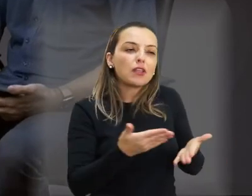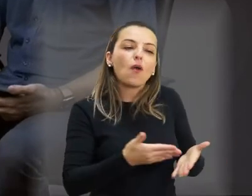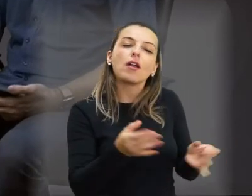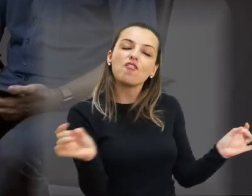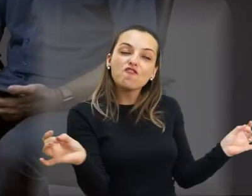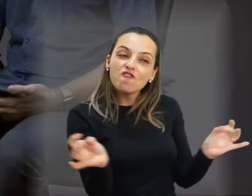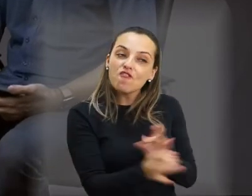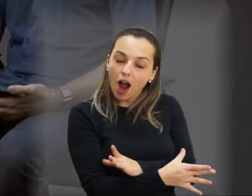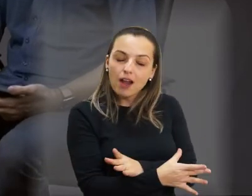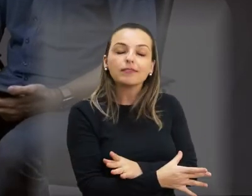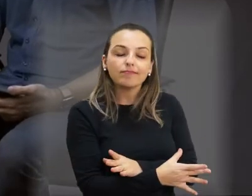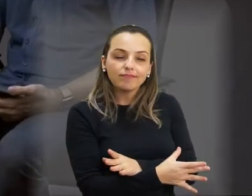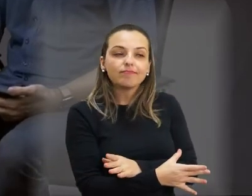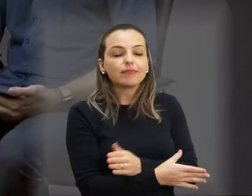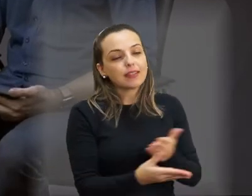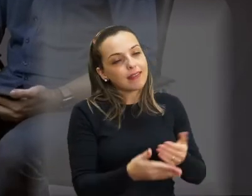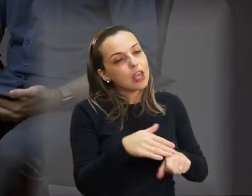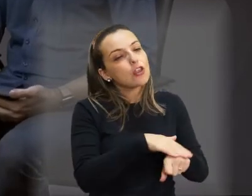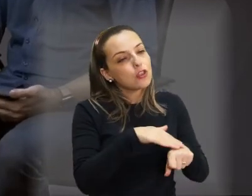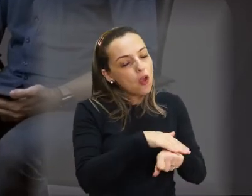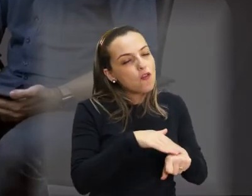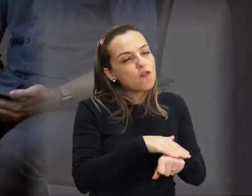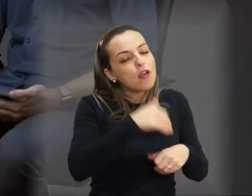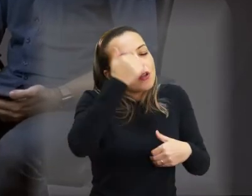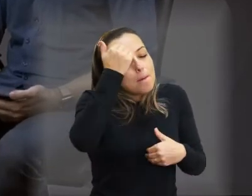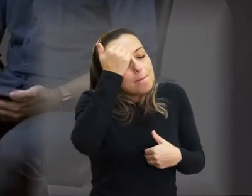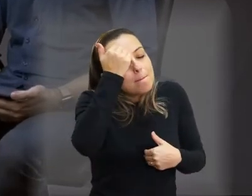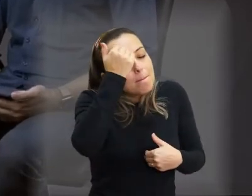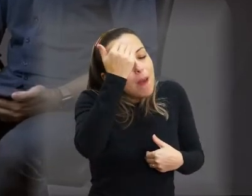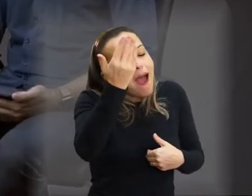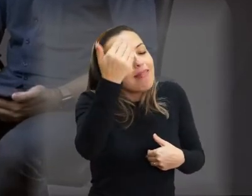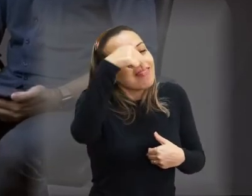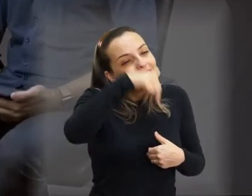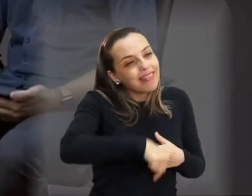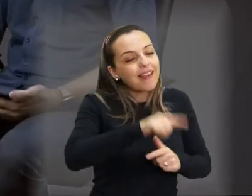encerrando a nossa conversa com o vereador Rafael De Angeli. Eu que agradeço. Agradeço a sua